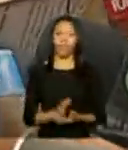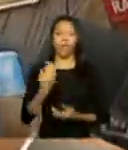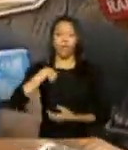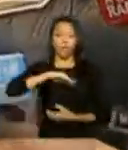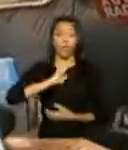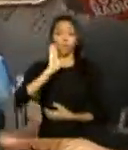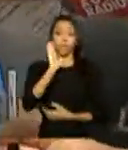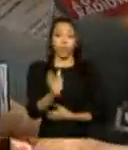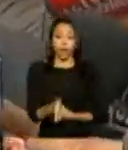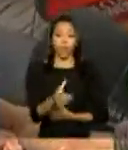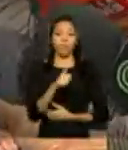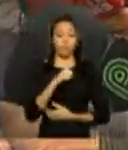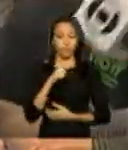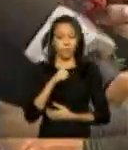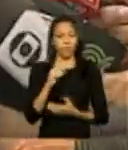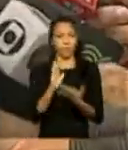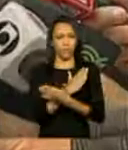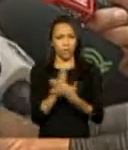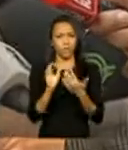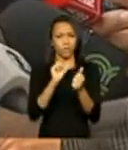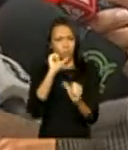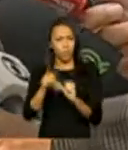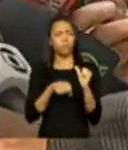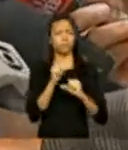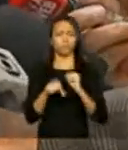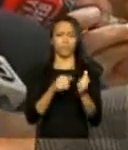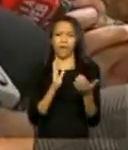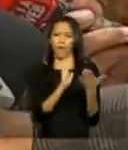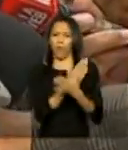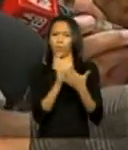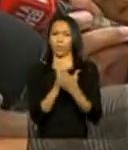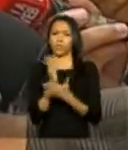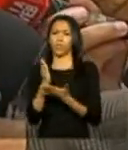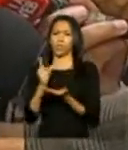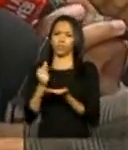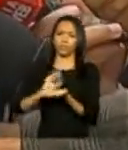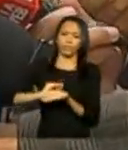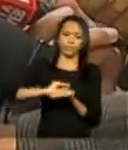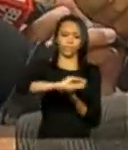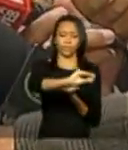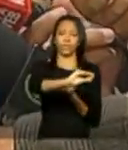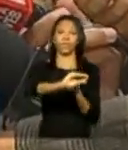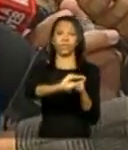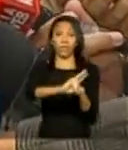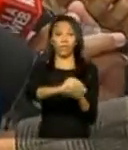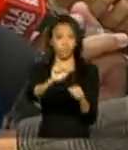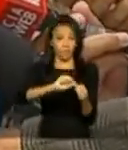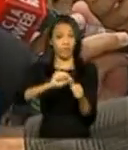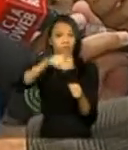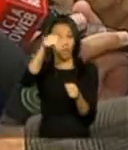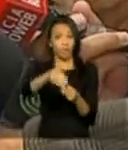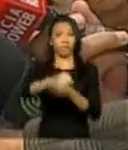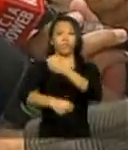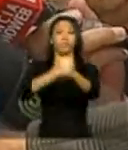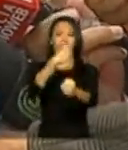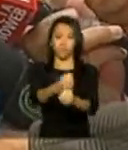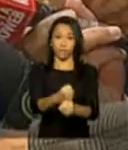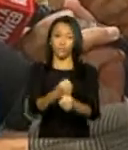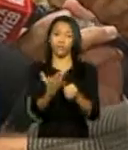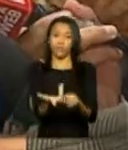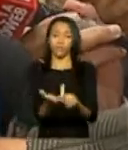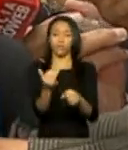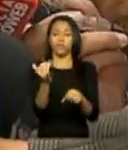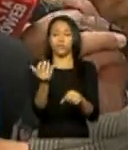teremos alterações e mudanças. Nós temos alguns investimentos que podem ser feitos neste ano. Eu acho que há